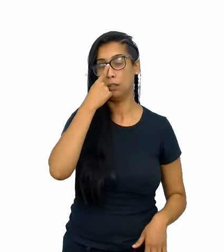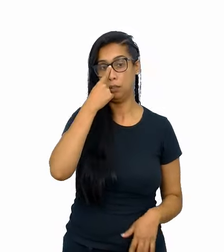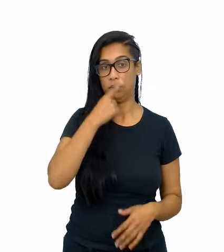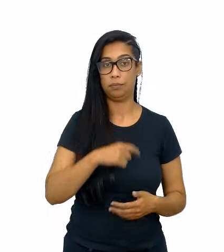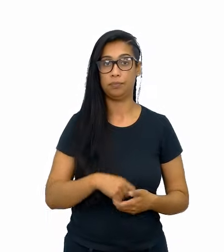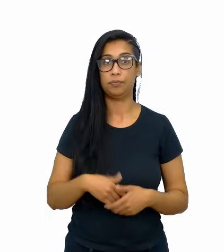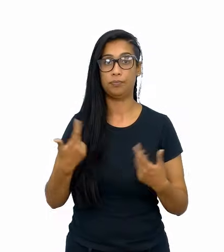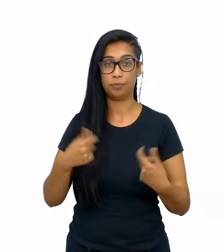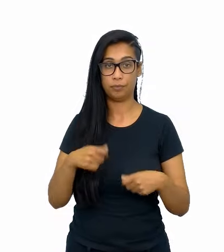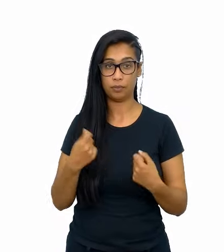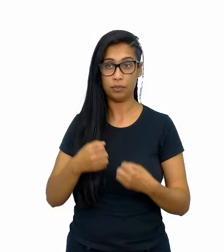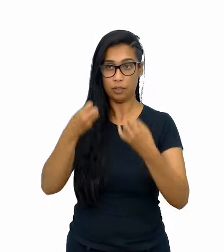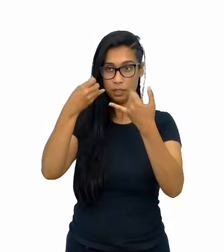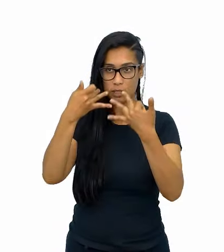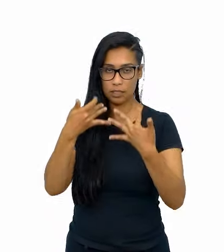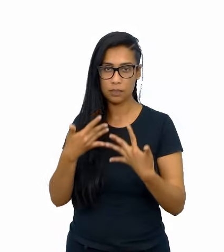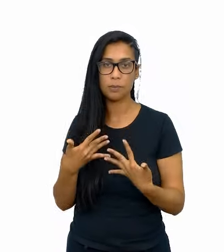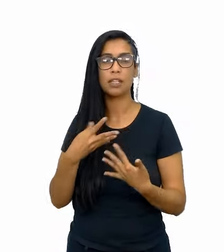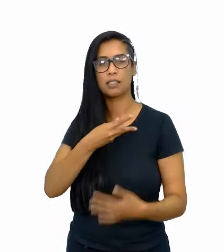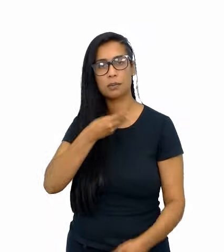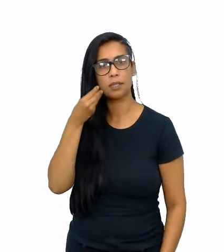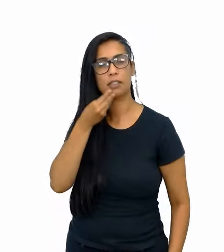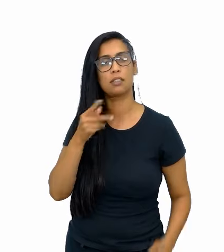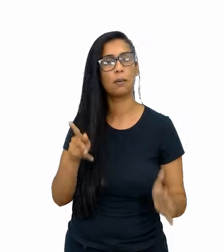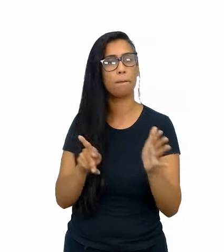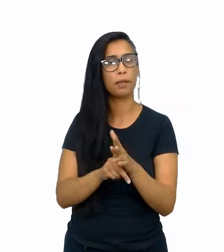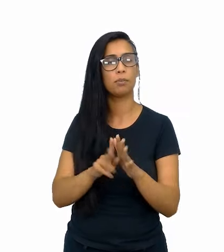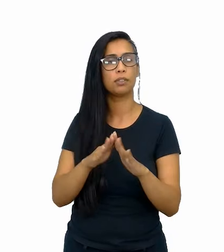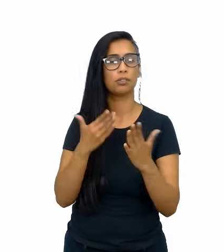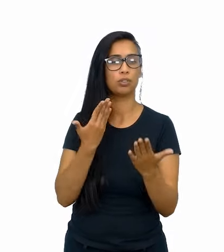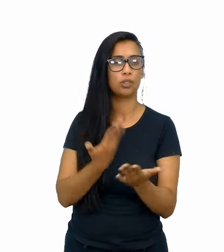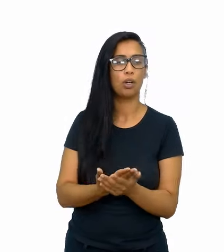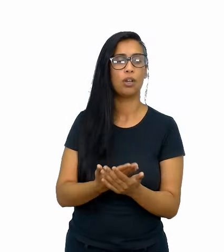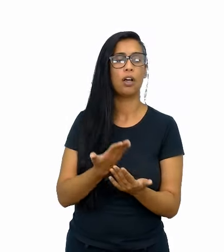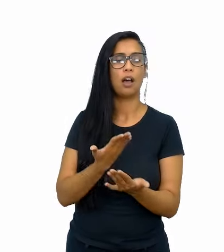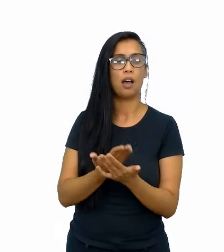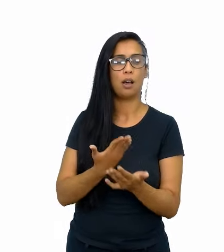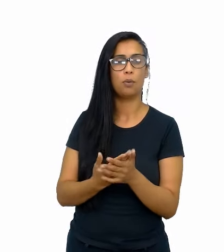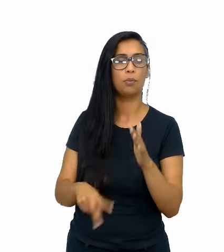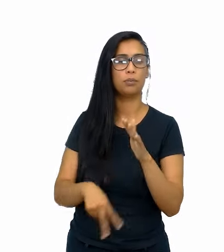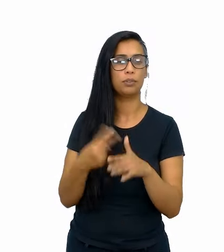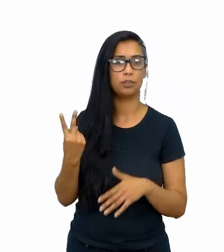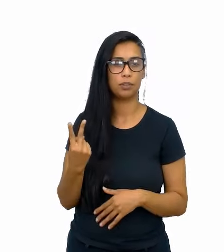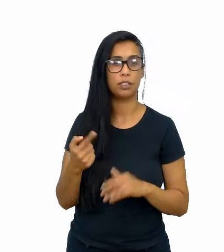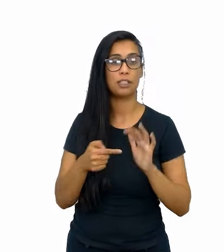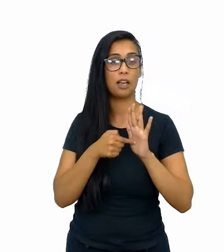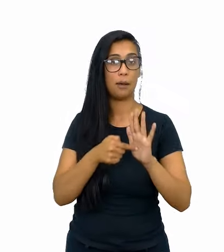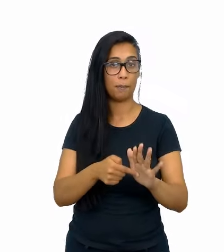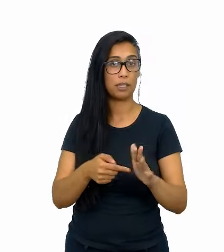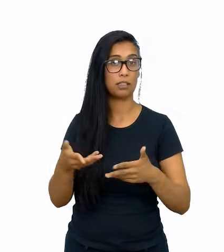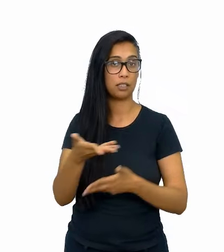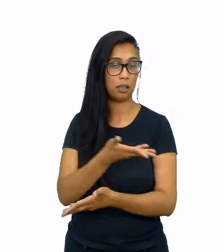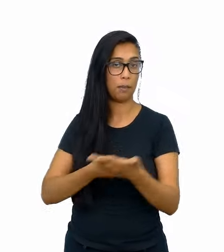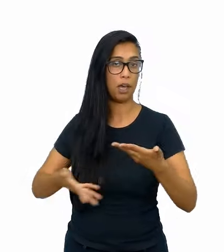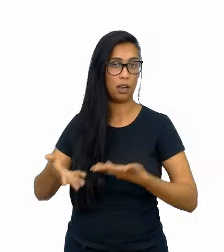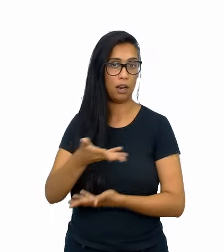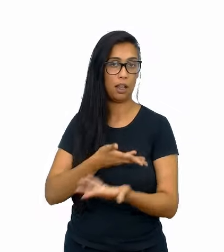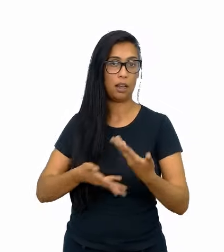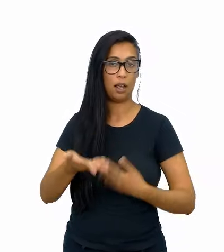na escola. Na aula 2, solicita-se que eles apresentem aos colegas o